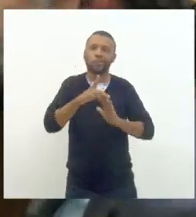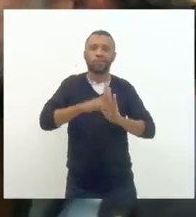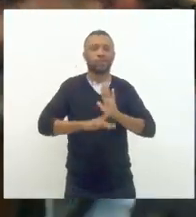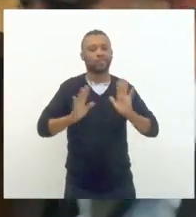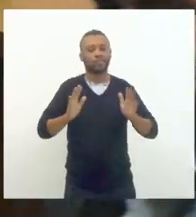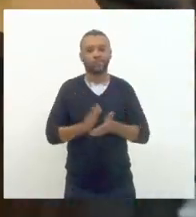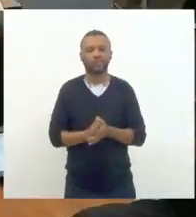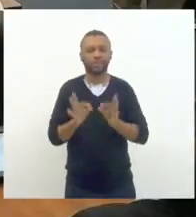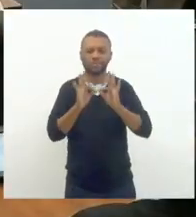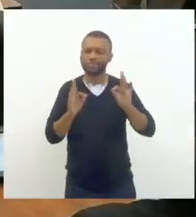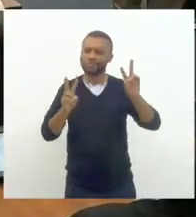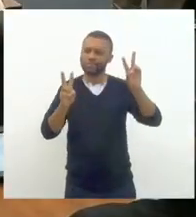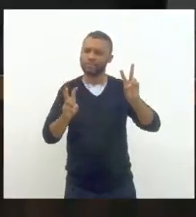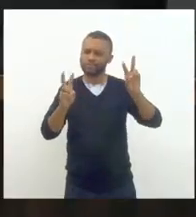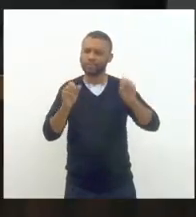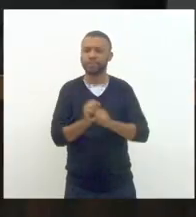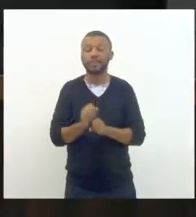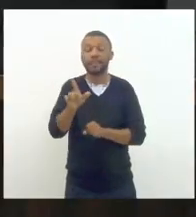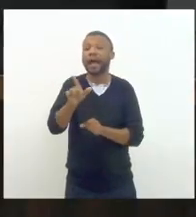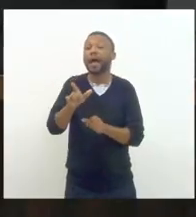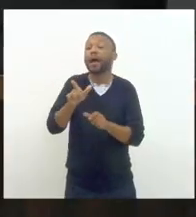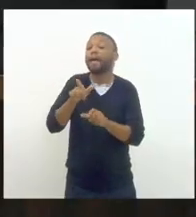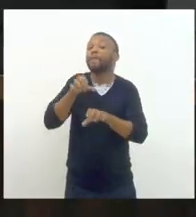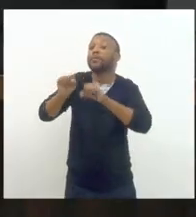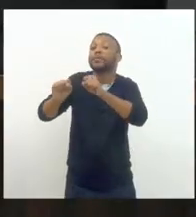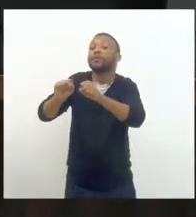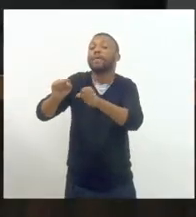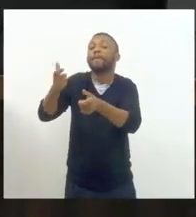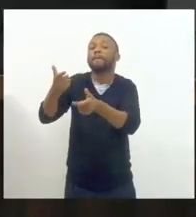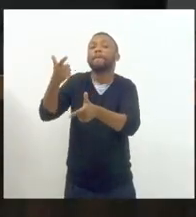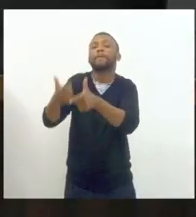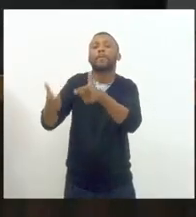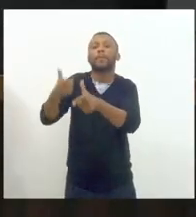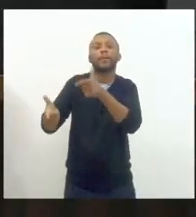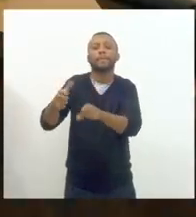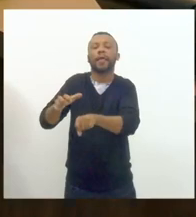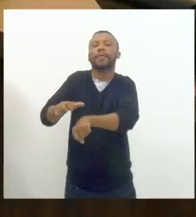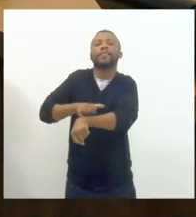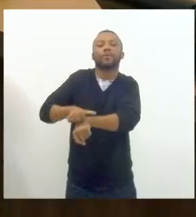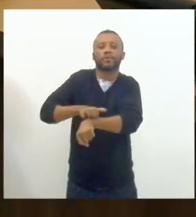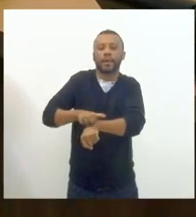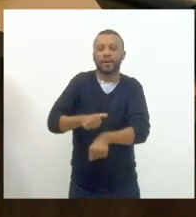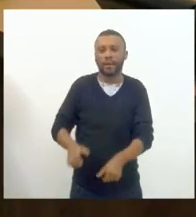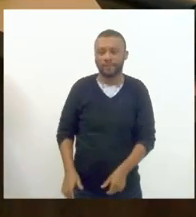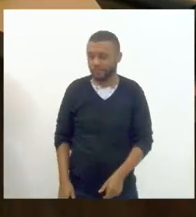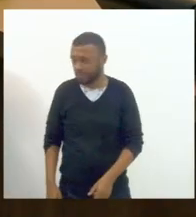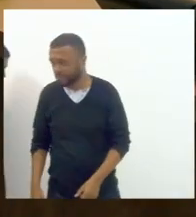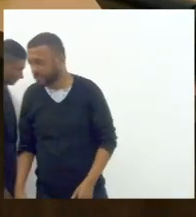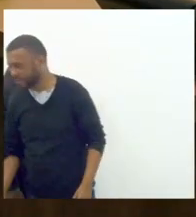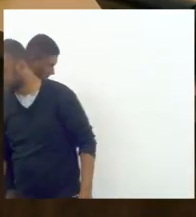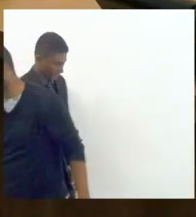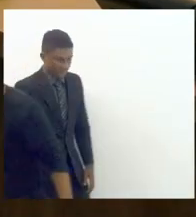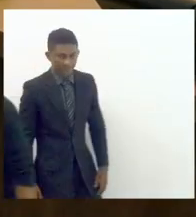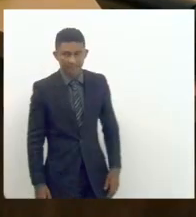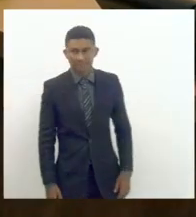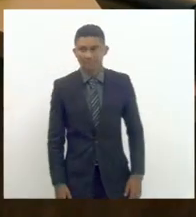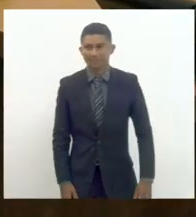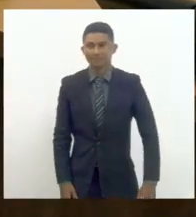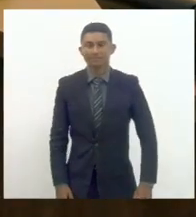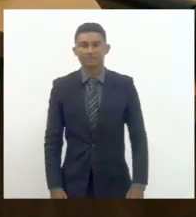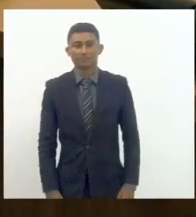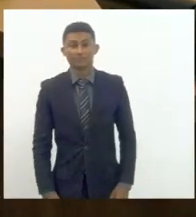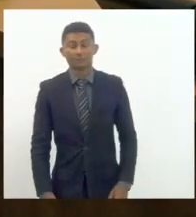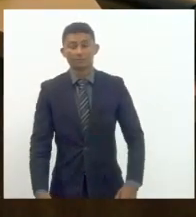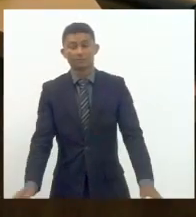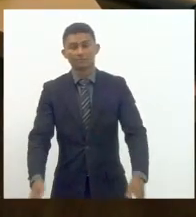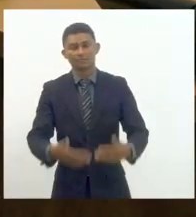o popular, caçar problema para se coçar. É. Aliás, Vossa Excelência tinha revelado uma grande sensatez aqui em plenário, que o